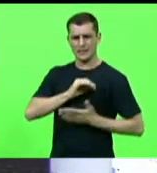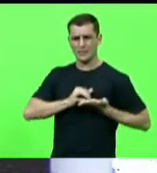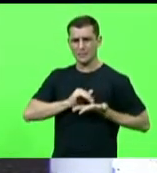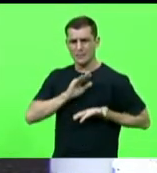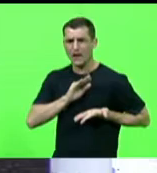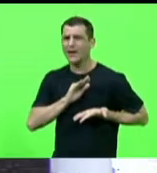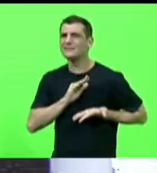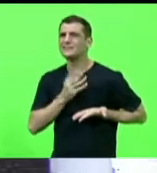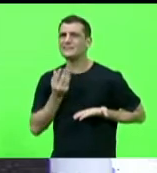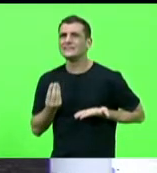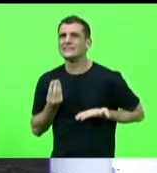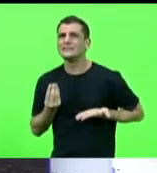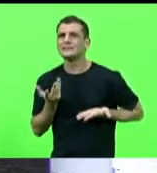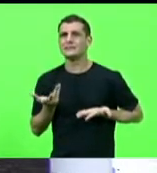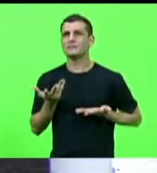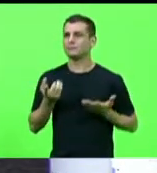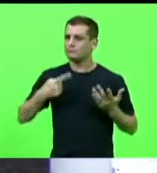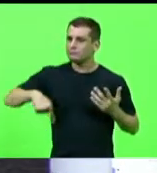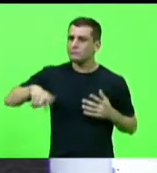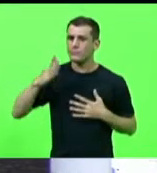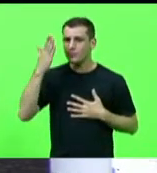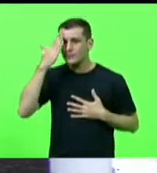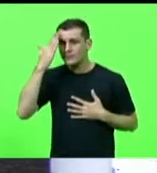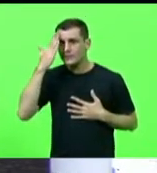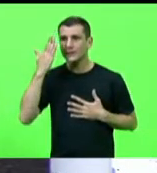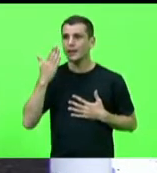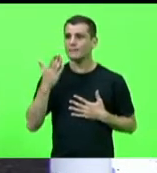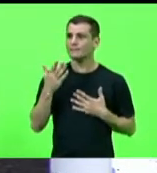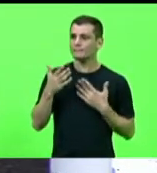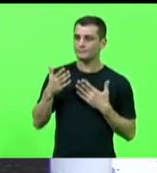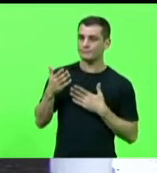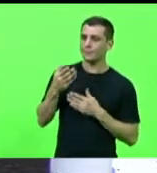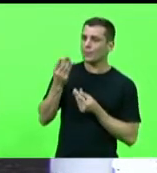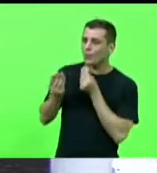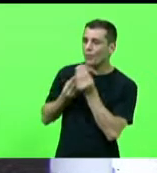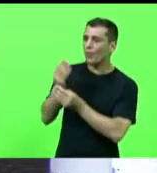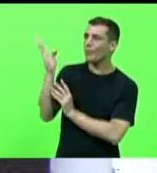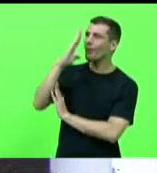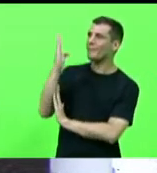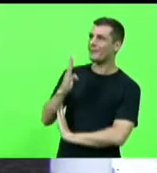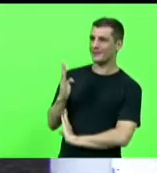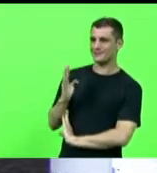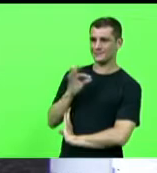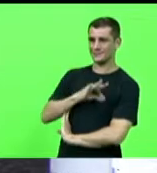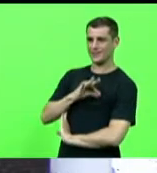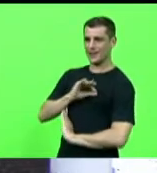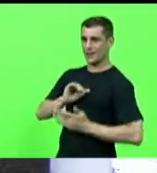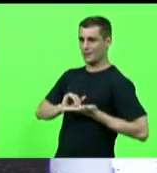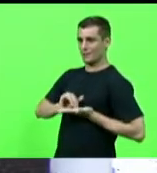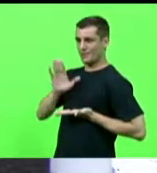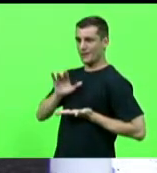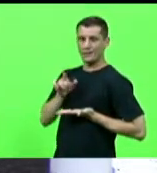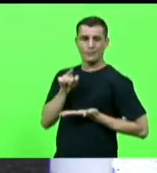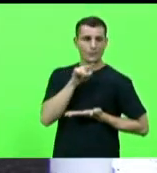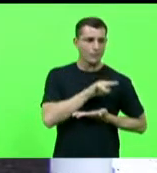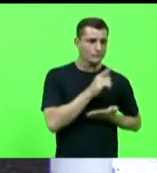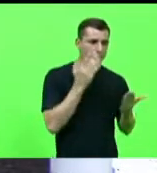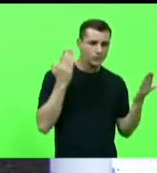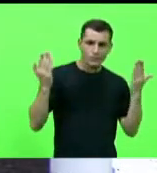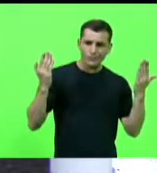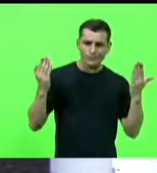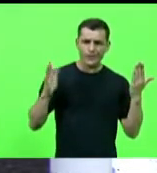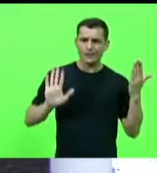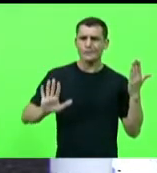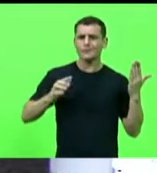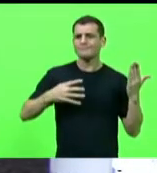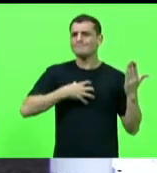que a gente acompanha, acaba acompanhando o salário mínimo nacional, mas eu me sinto na